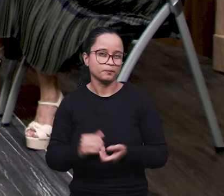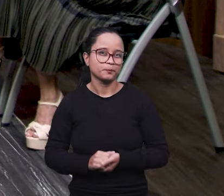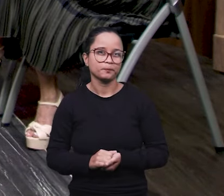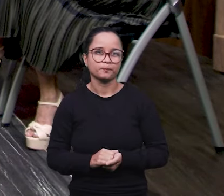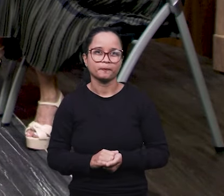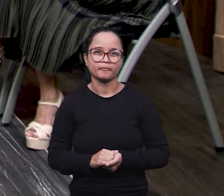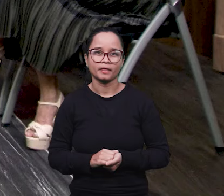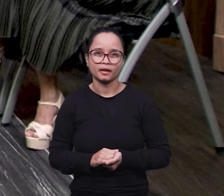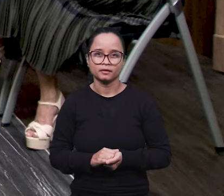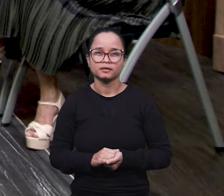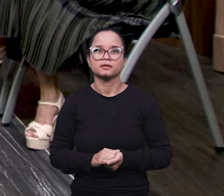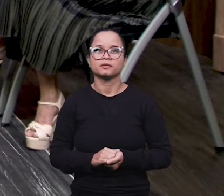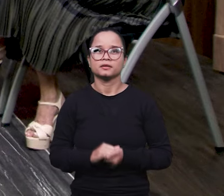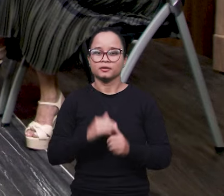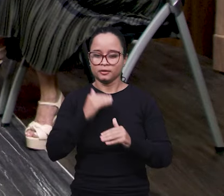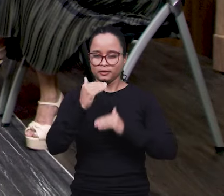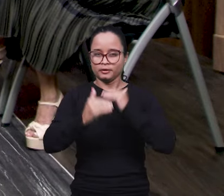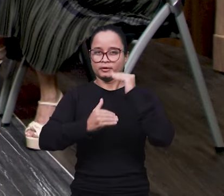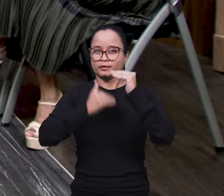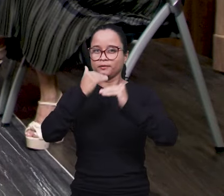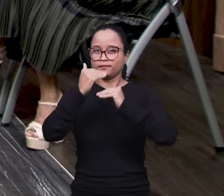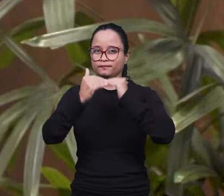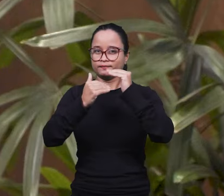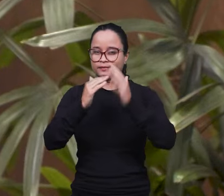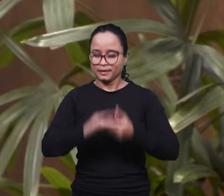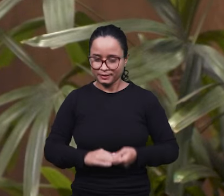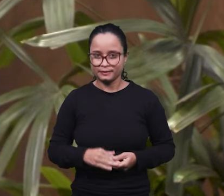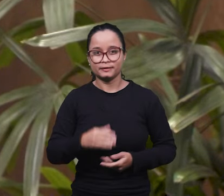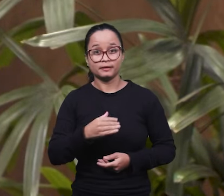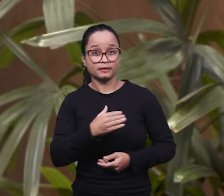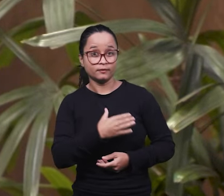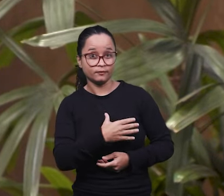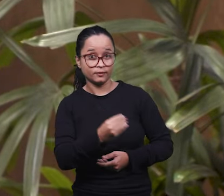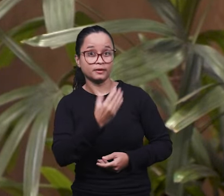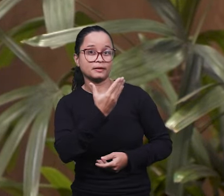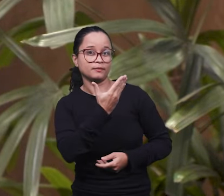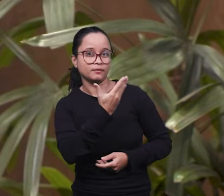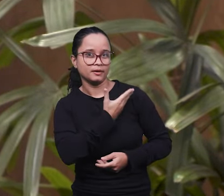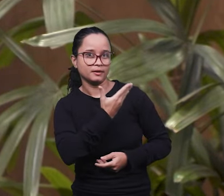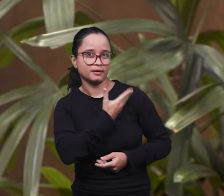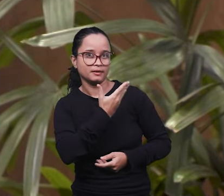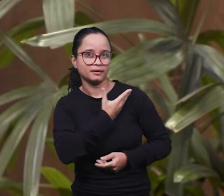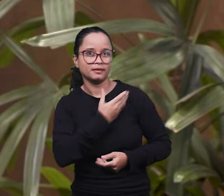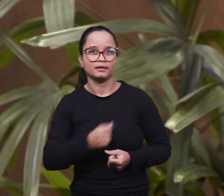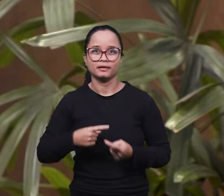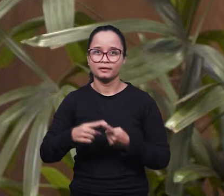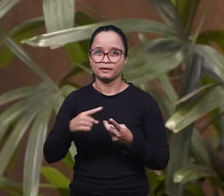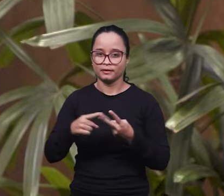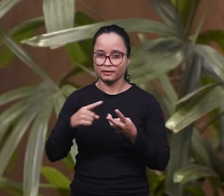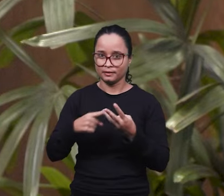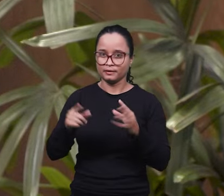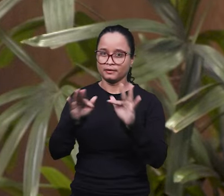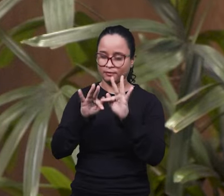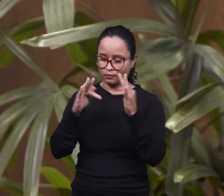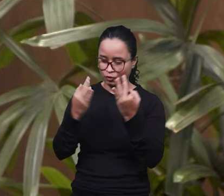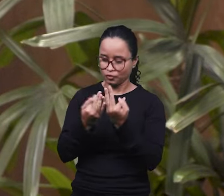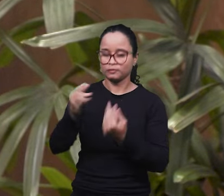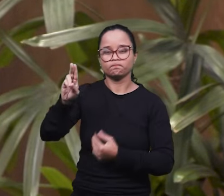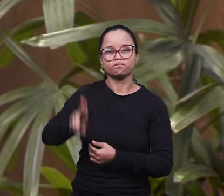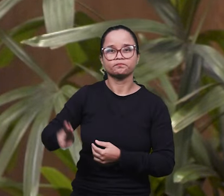do amadurecimento de ter um filho da amizade que foi construída entre três famílias como o senhor os